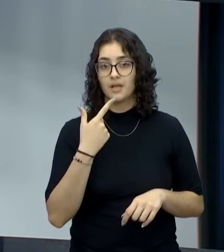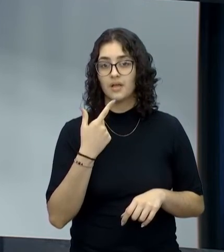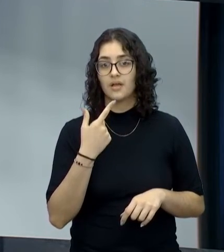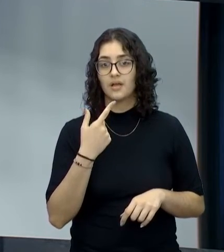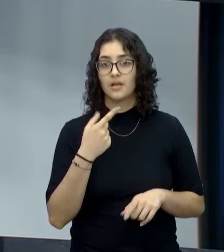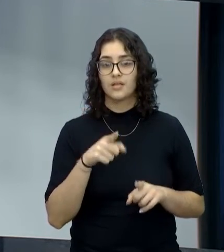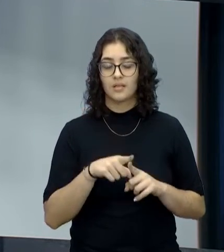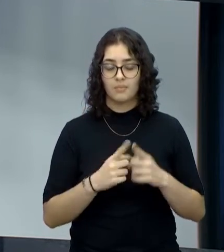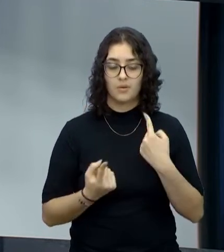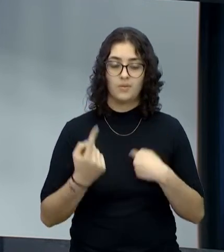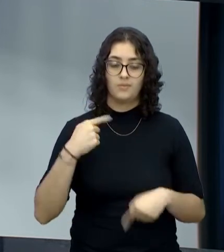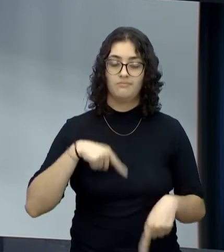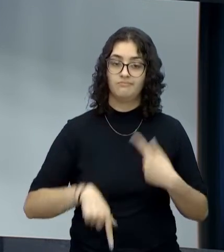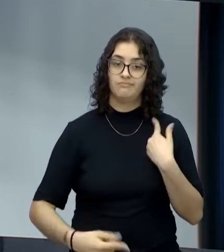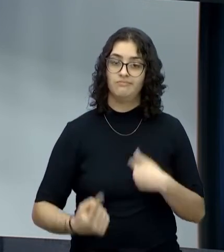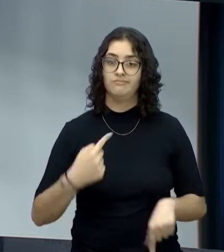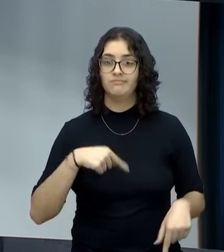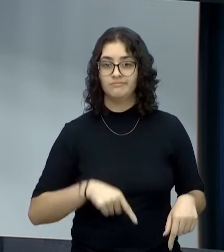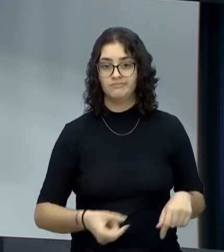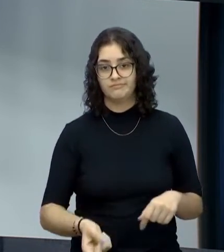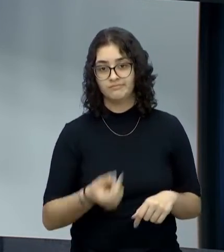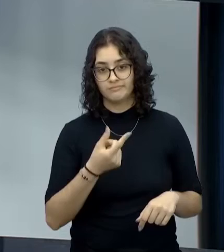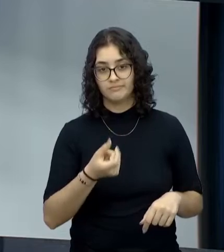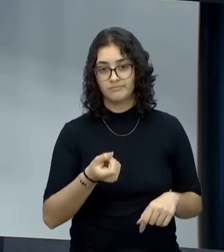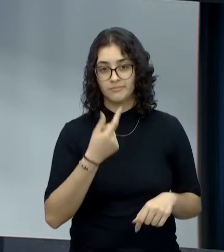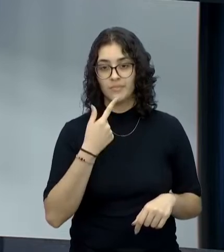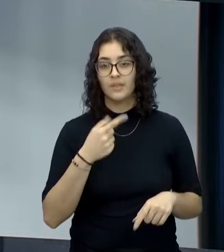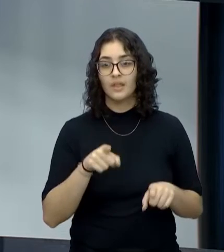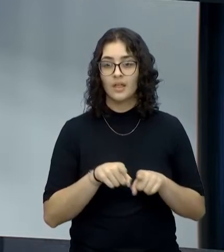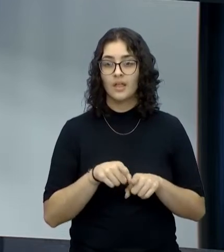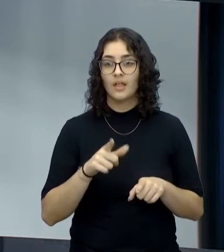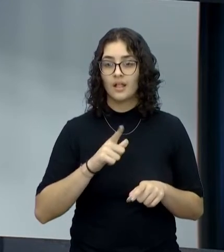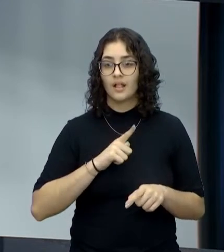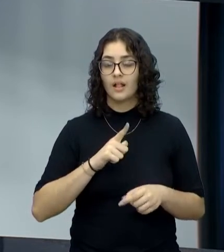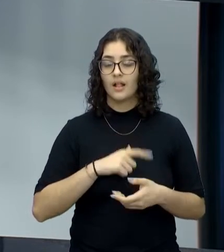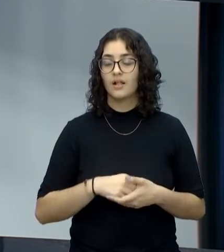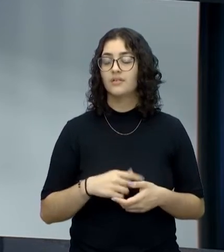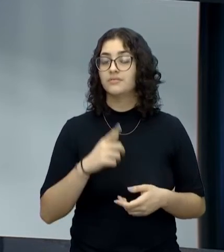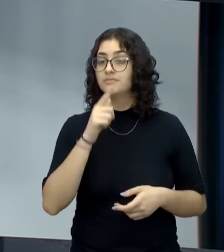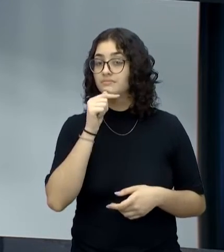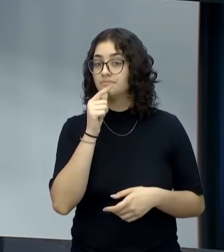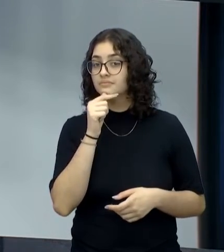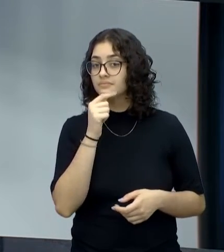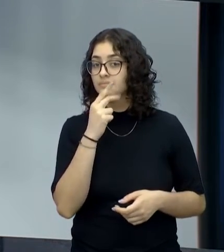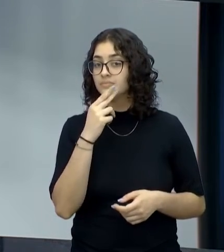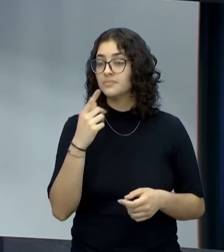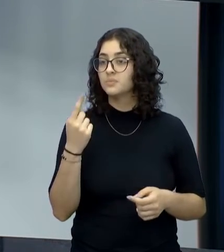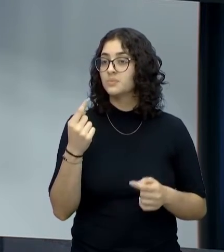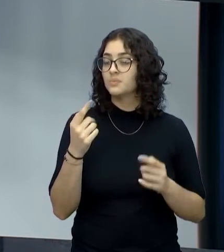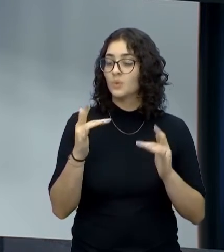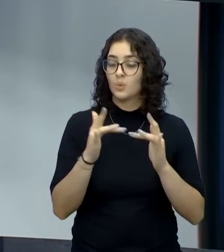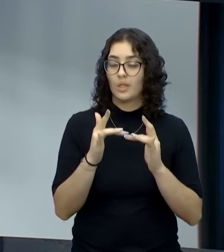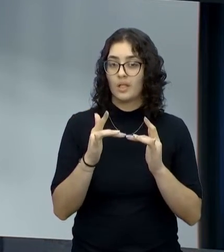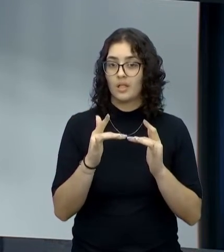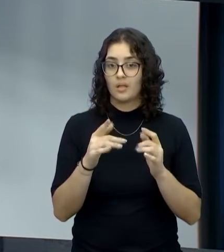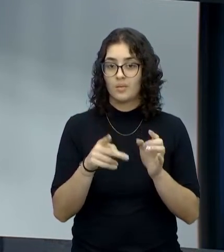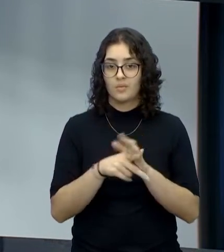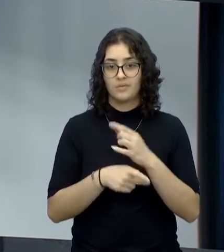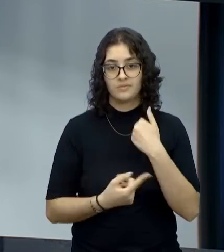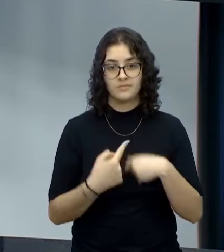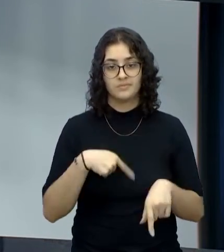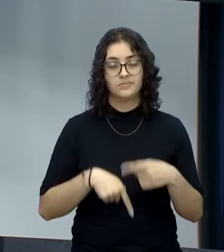e hormônios, né, principalmente quando atinge cursos d'água e entra em contato diretamente com organismos, né, com os